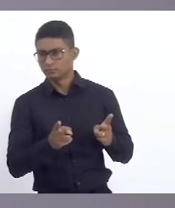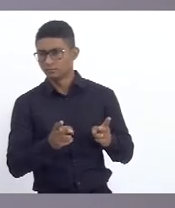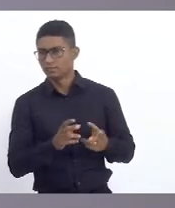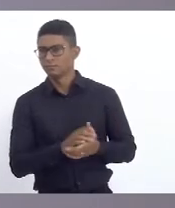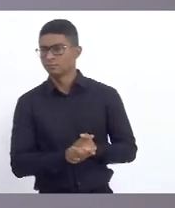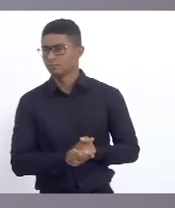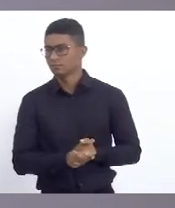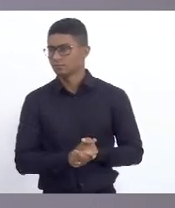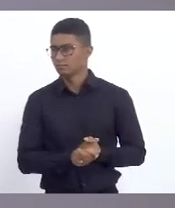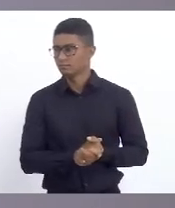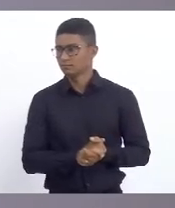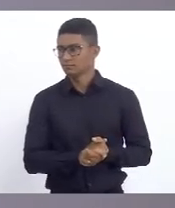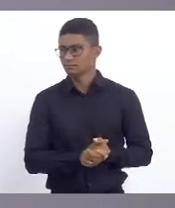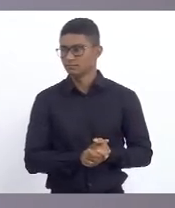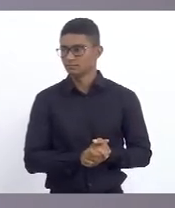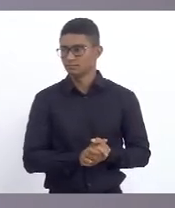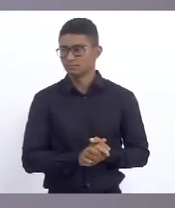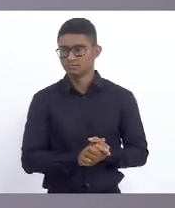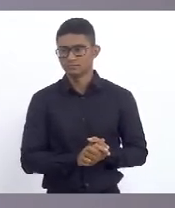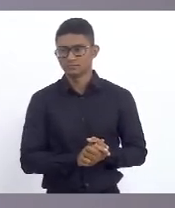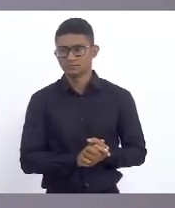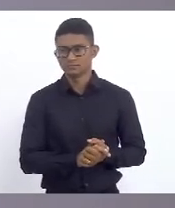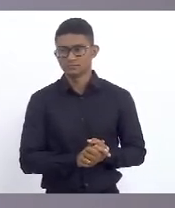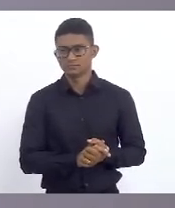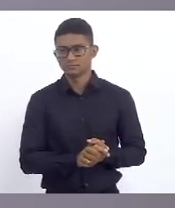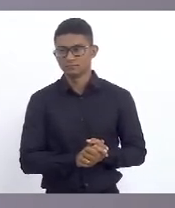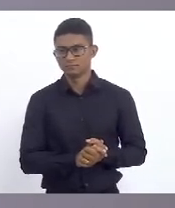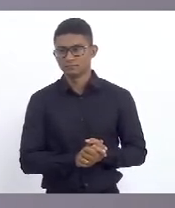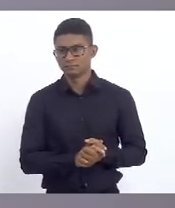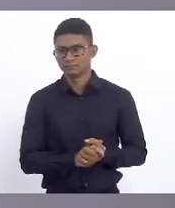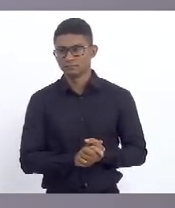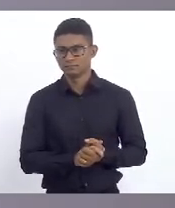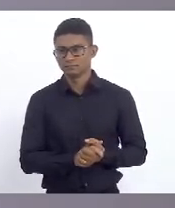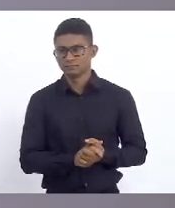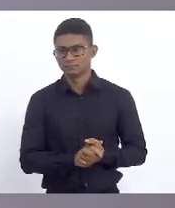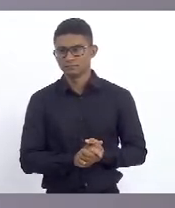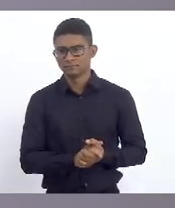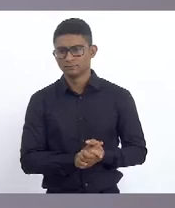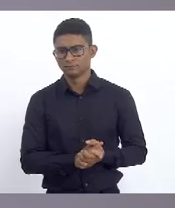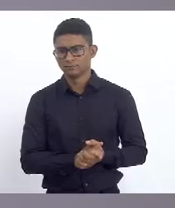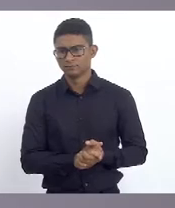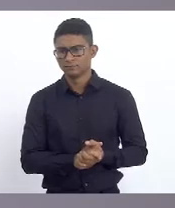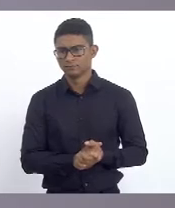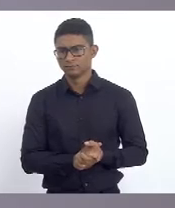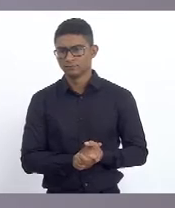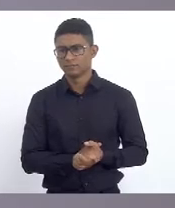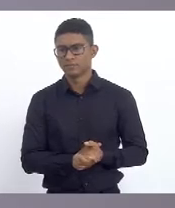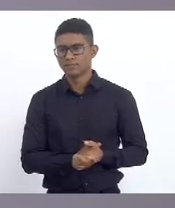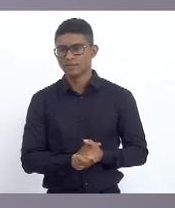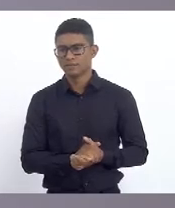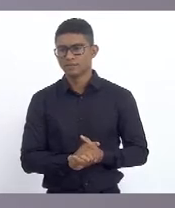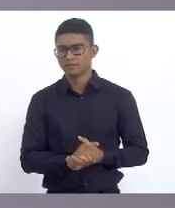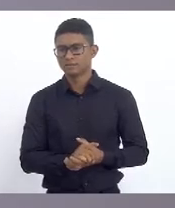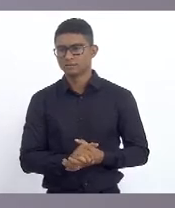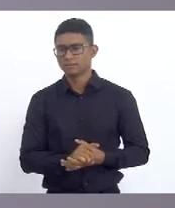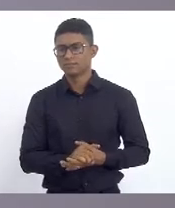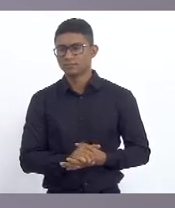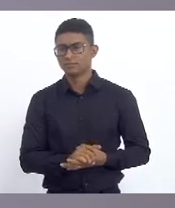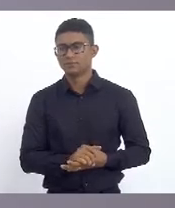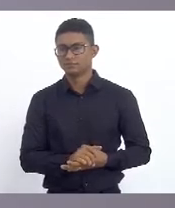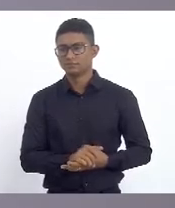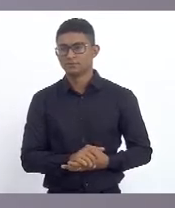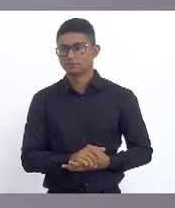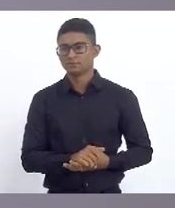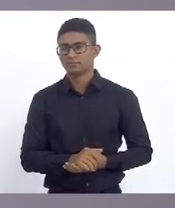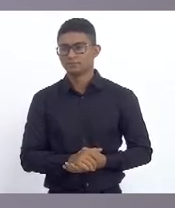água tratada da SEDAE. Pode pular mais um pouquinho. Tá. Não, volta. Primeiro slide. Esse aí.